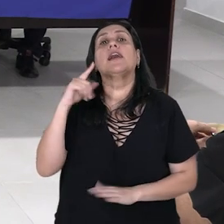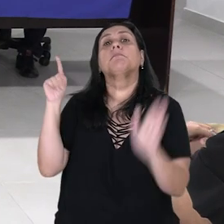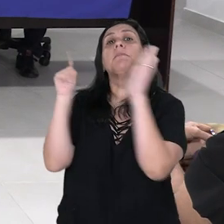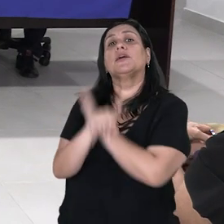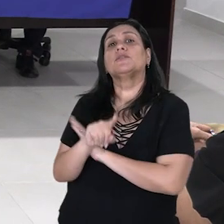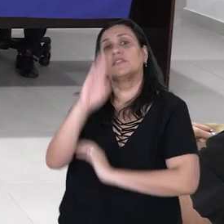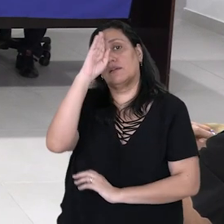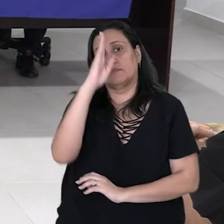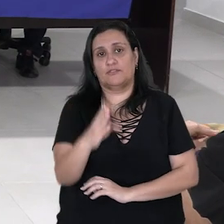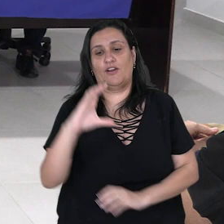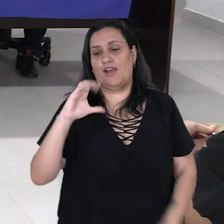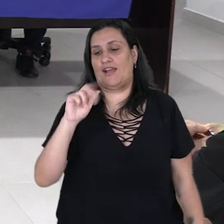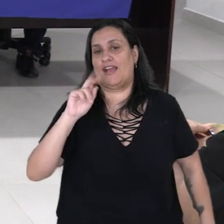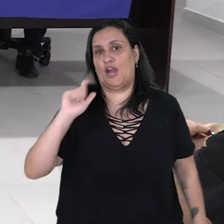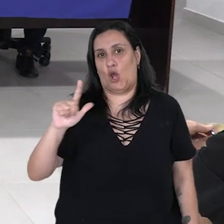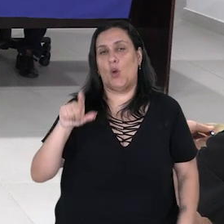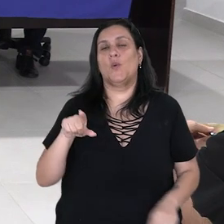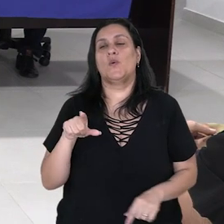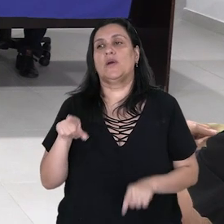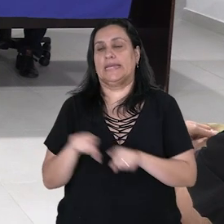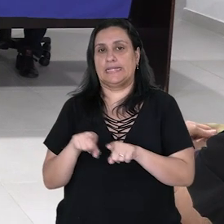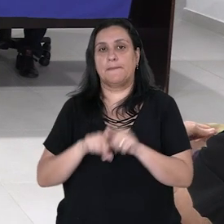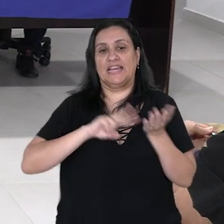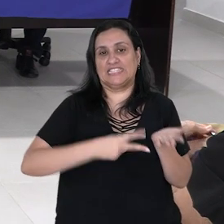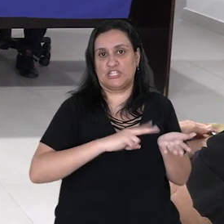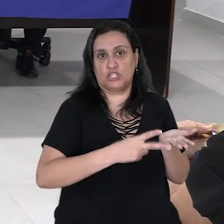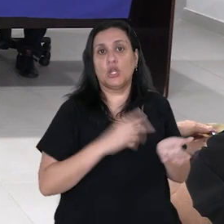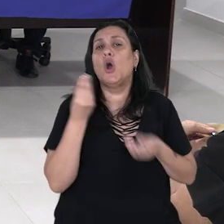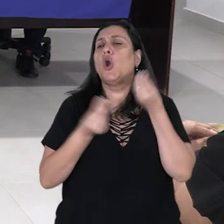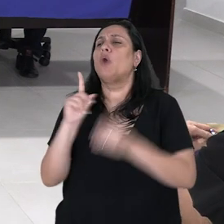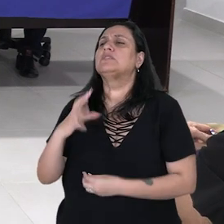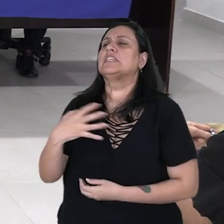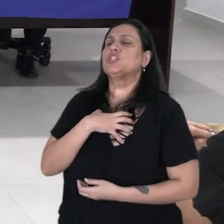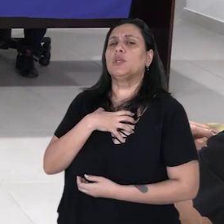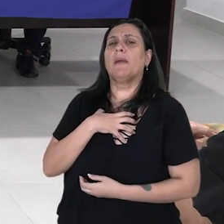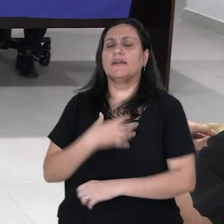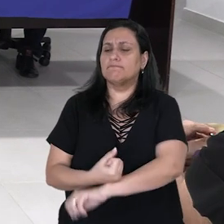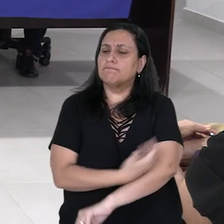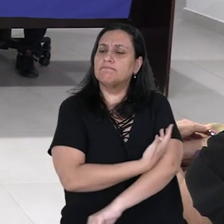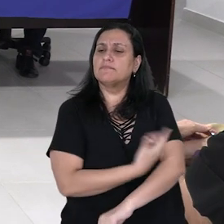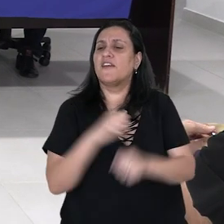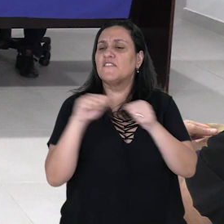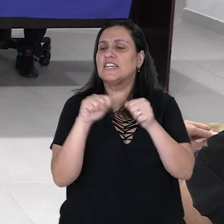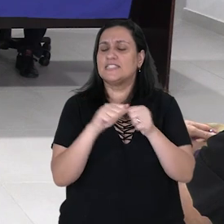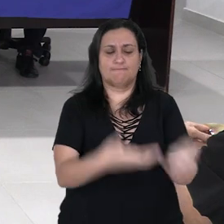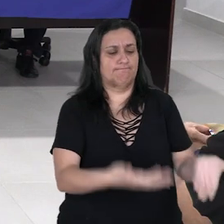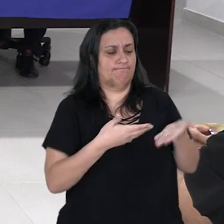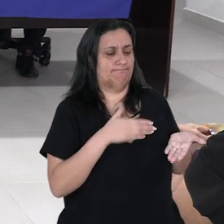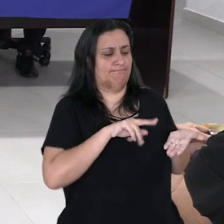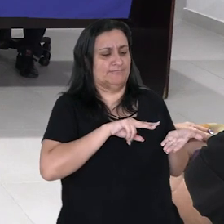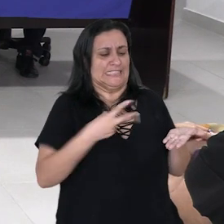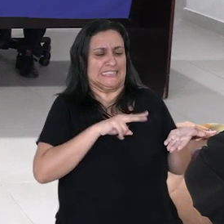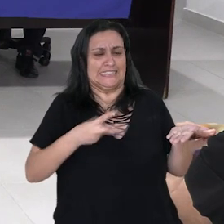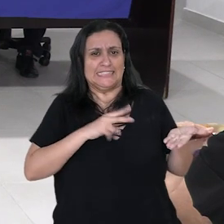pergunta direcionada a Carol e ao transcritor. Qual foi o sentimento que vocês tiveram em fazer essa transcrição, que eu vi que a